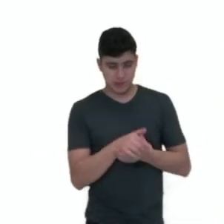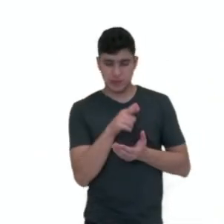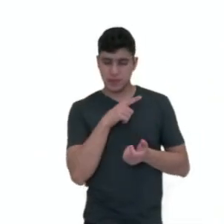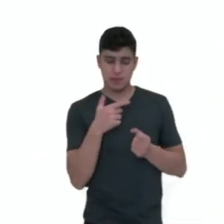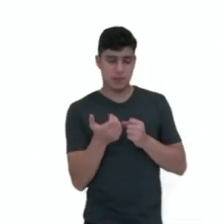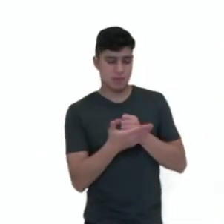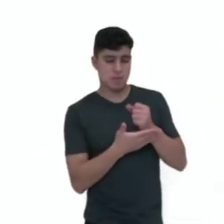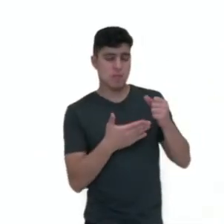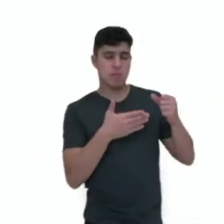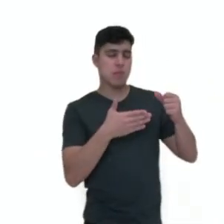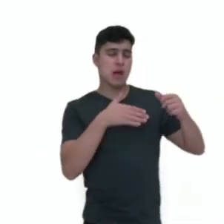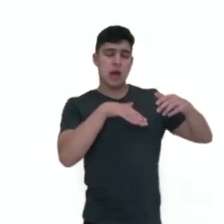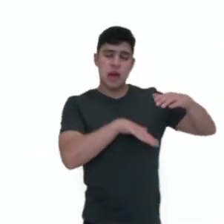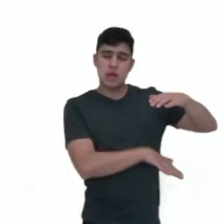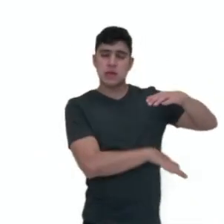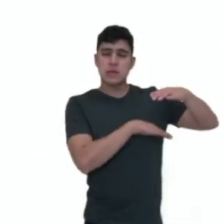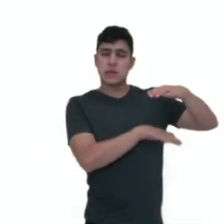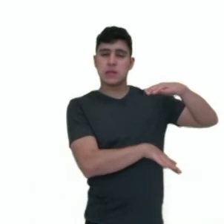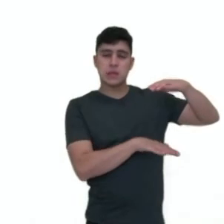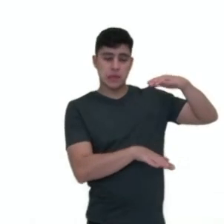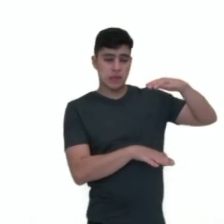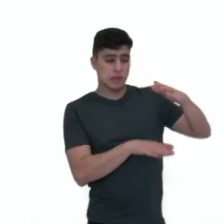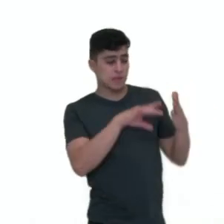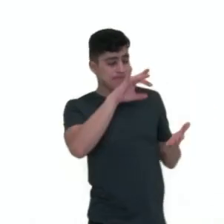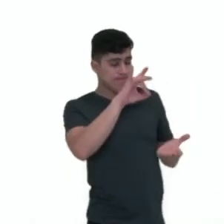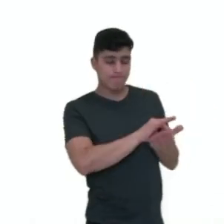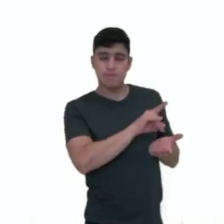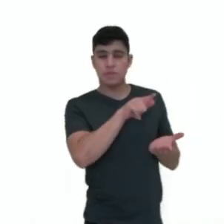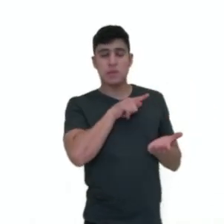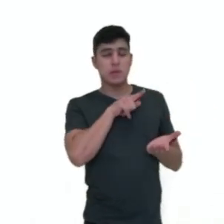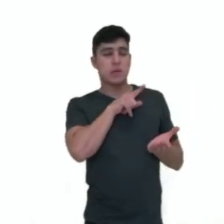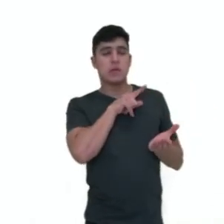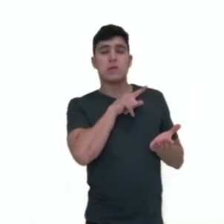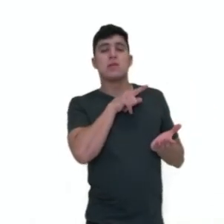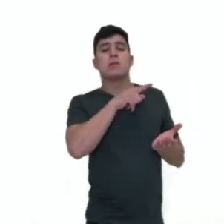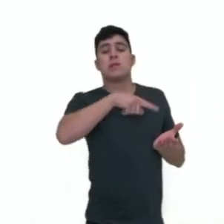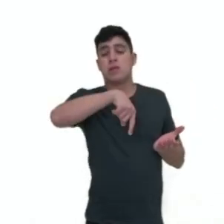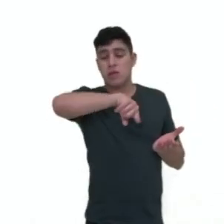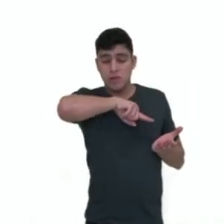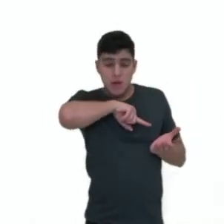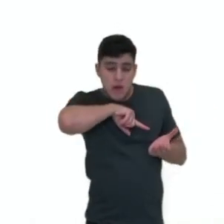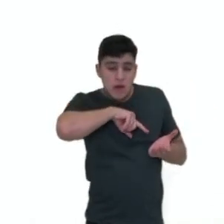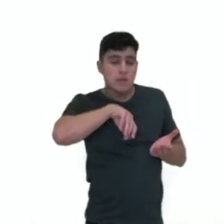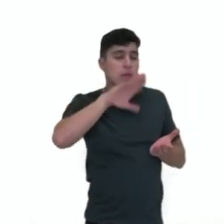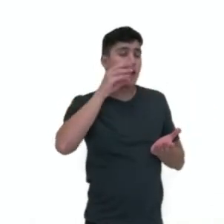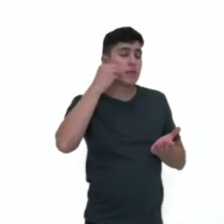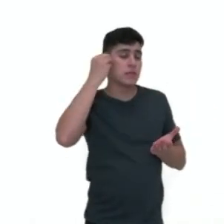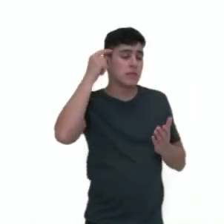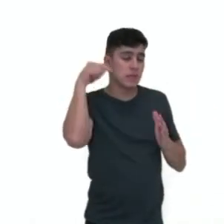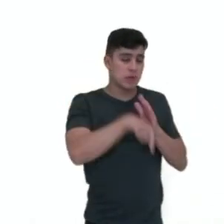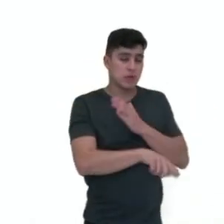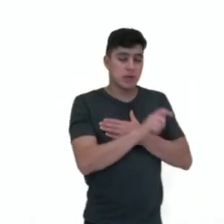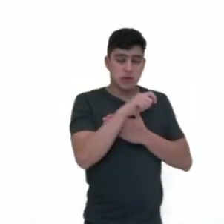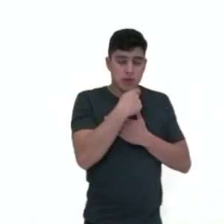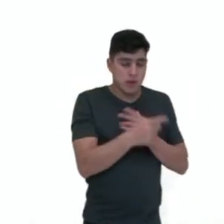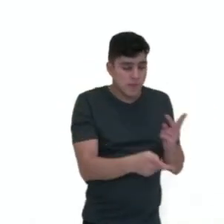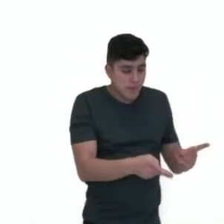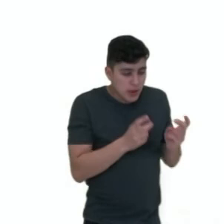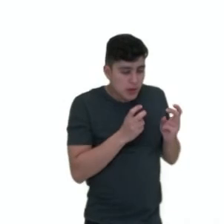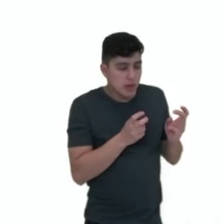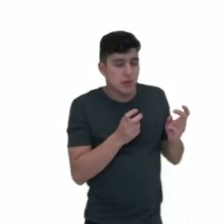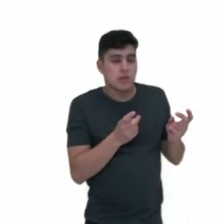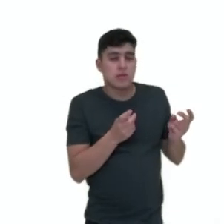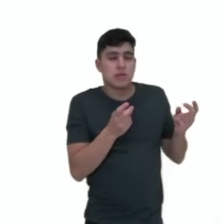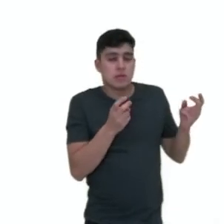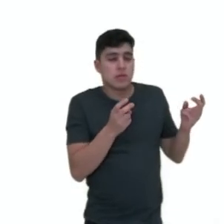de reservas provadas e adquirimos expertise em exploração de